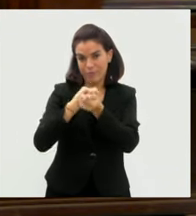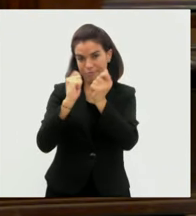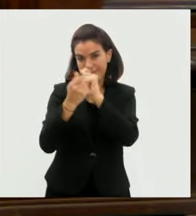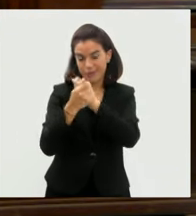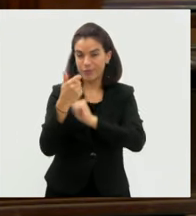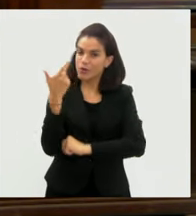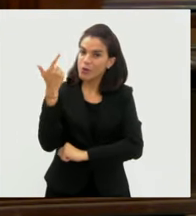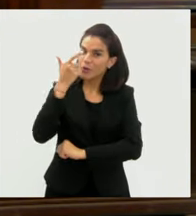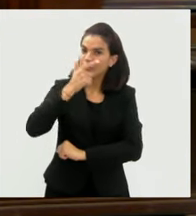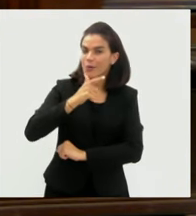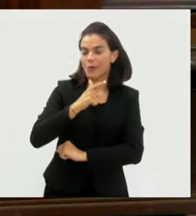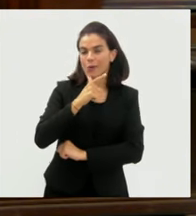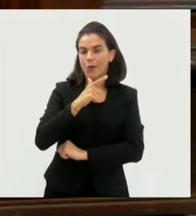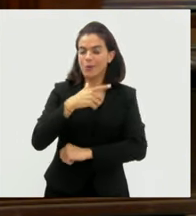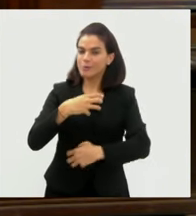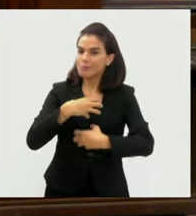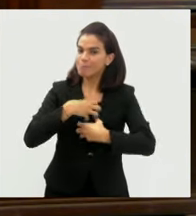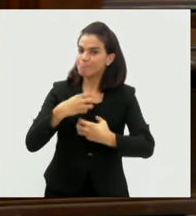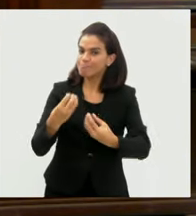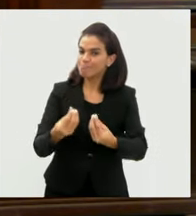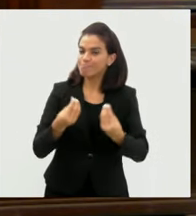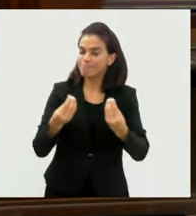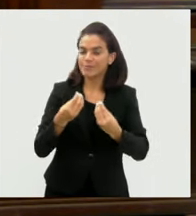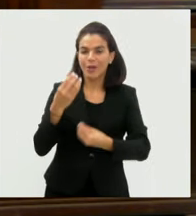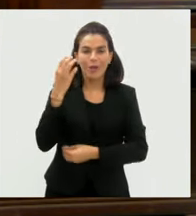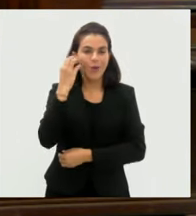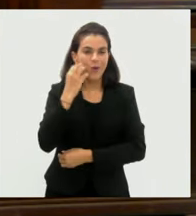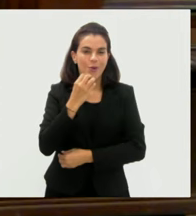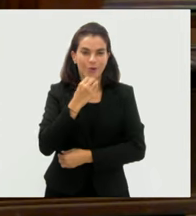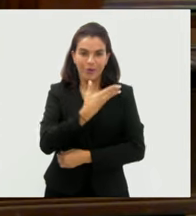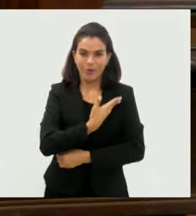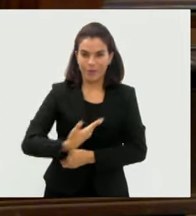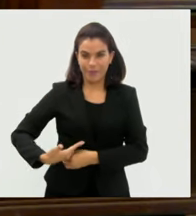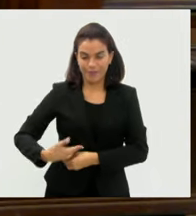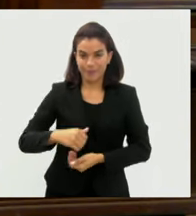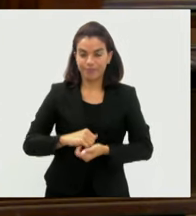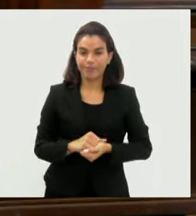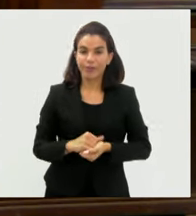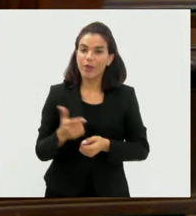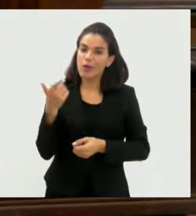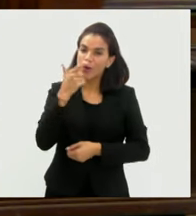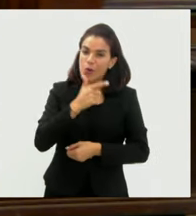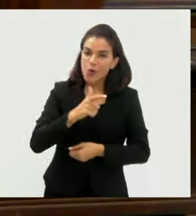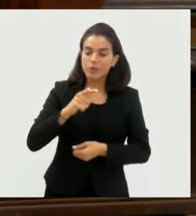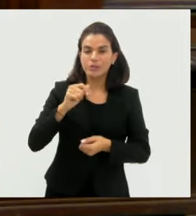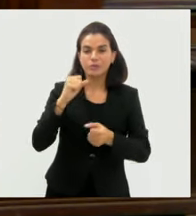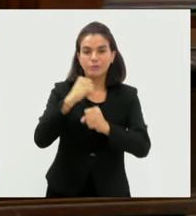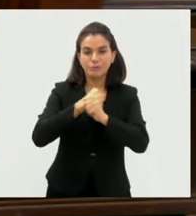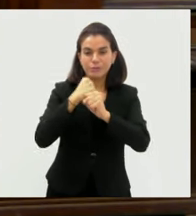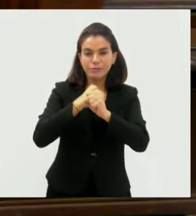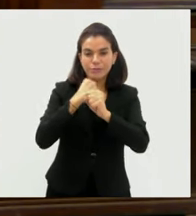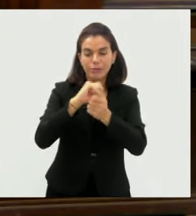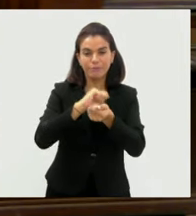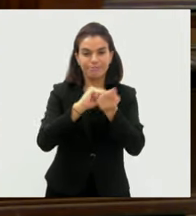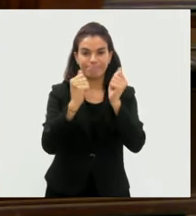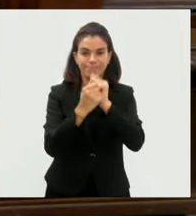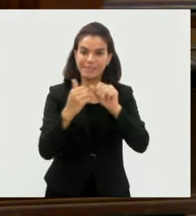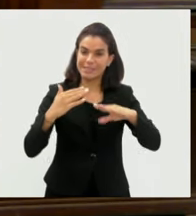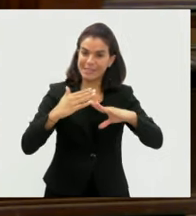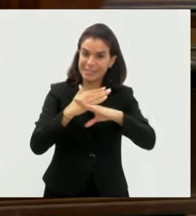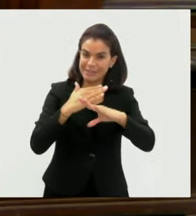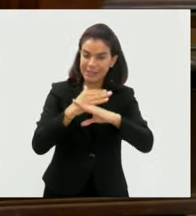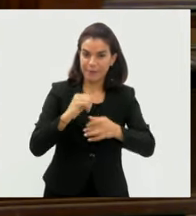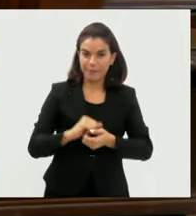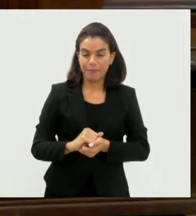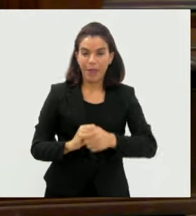conseguimos sensibilizar o nosso governador Cláudio Castro e levamos essa obra para a nossa cidade. A Ponte